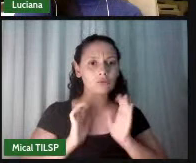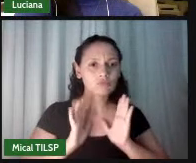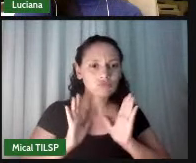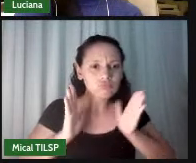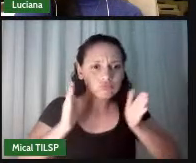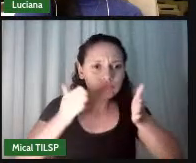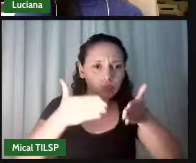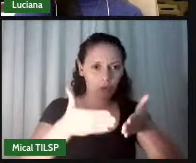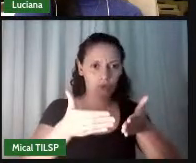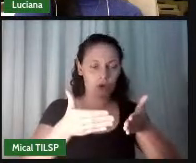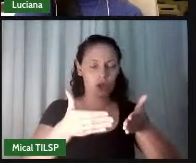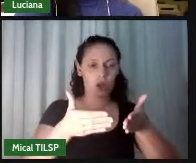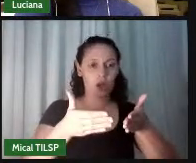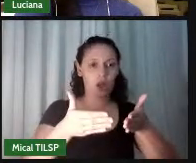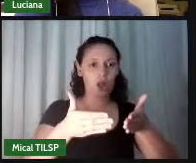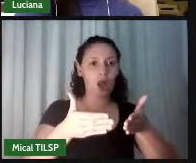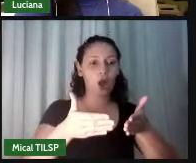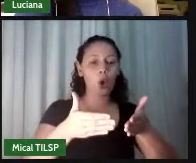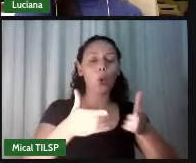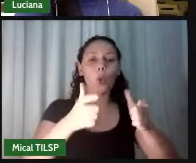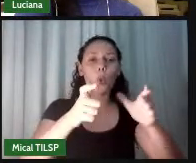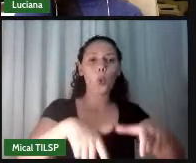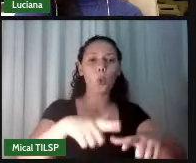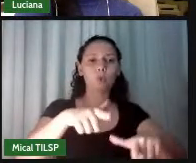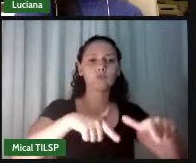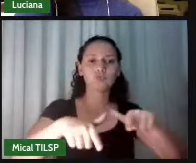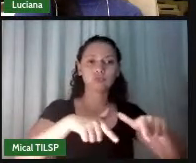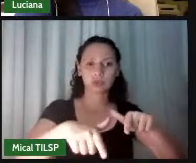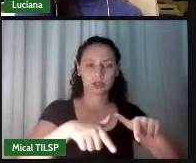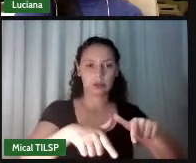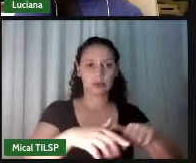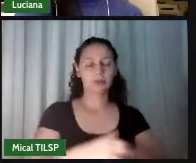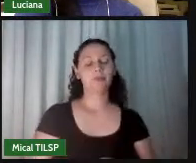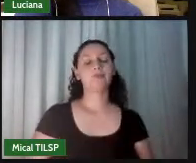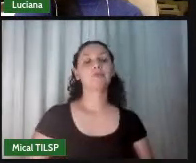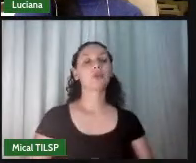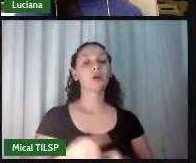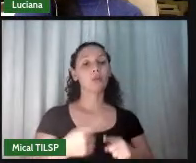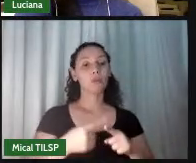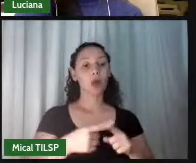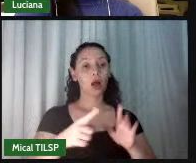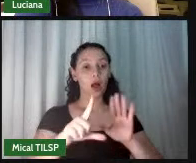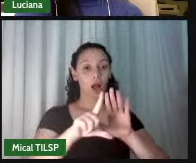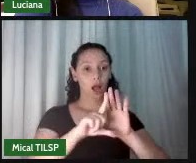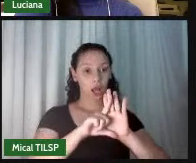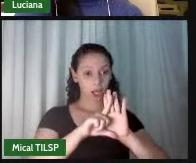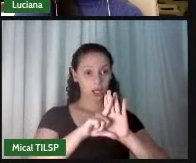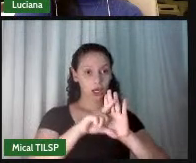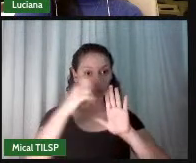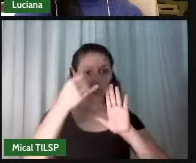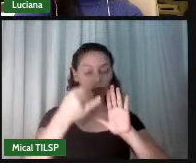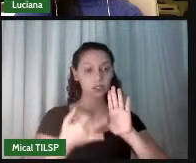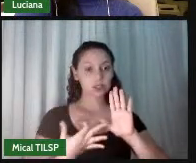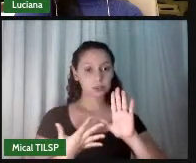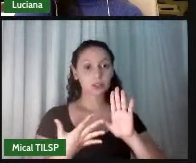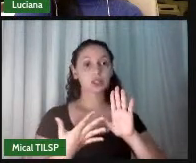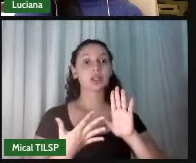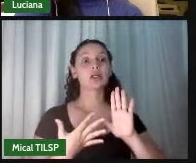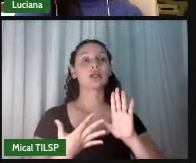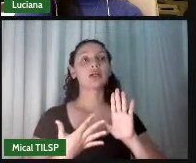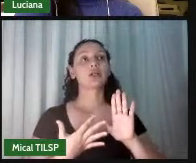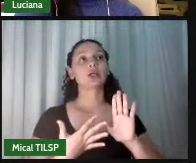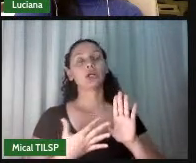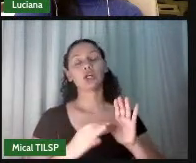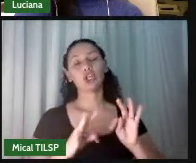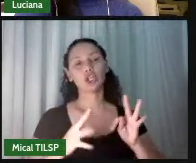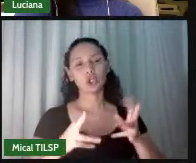legislação federal onde, que diz, né, nela reza que todo atestado, né, justificado por motivo